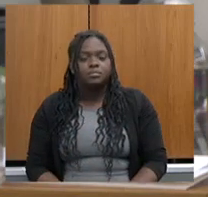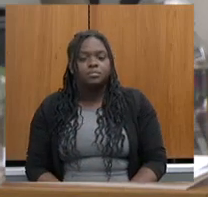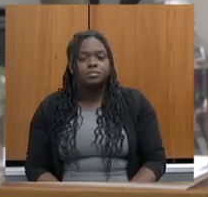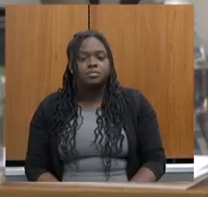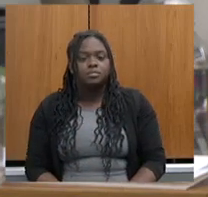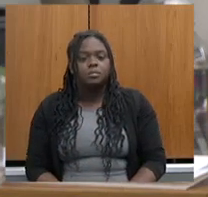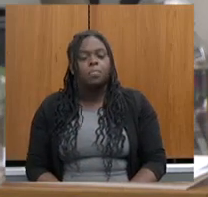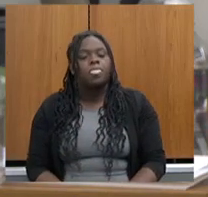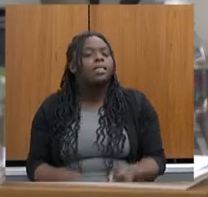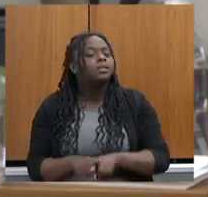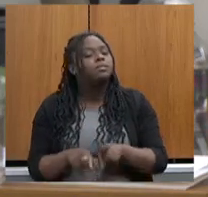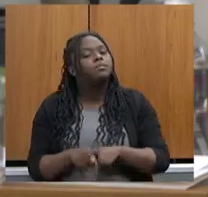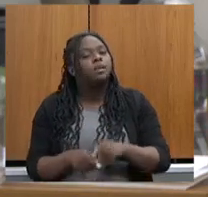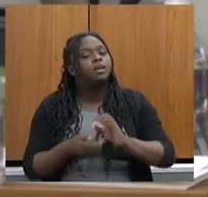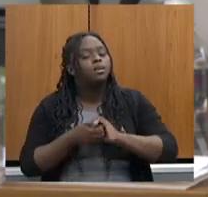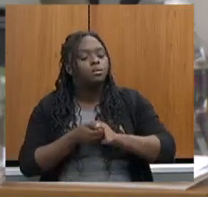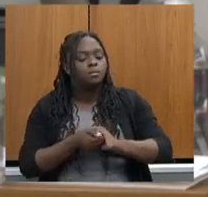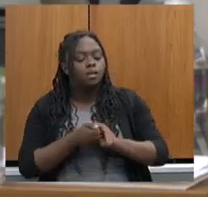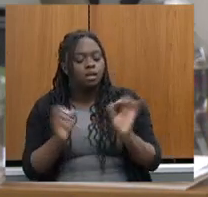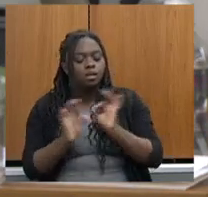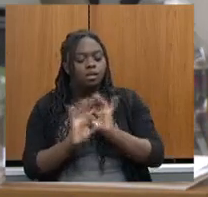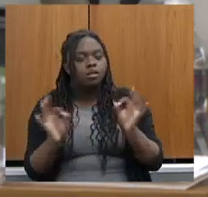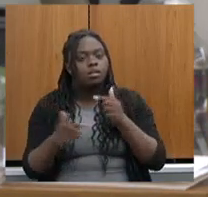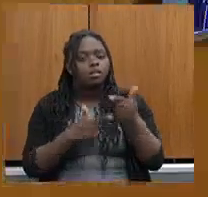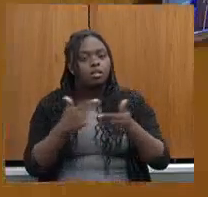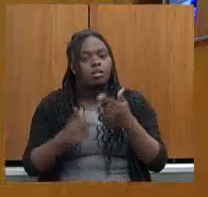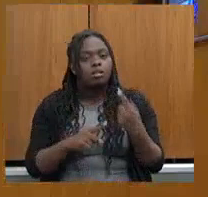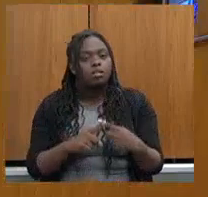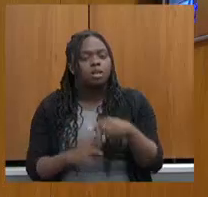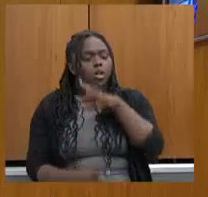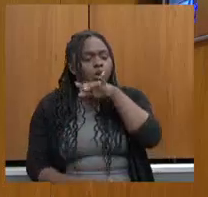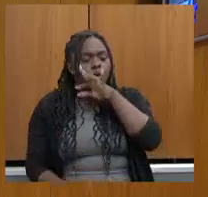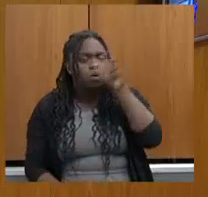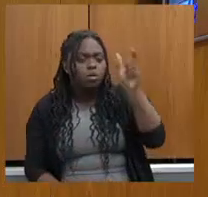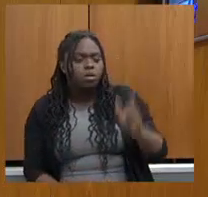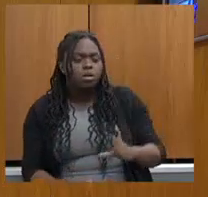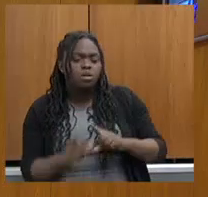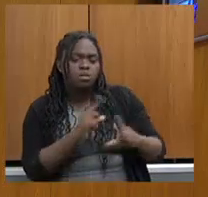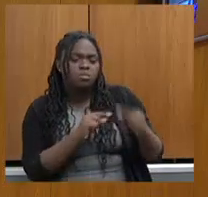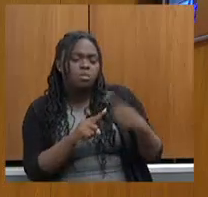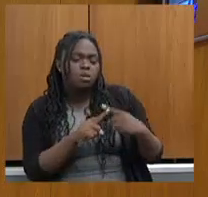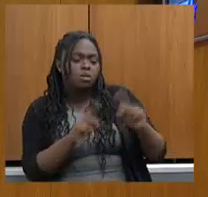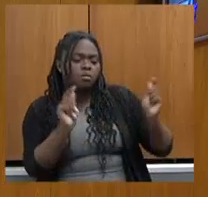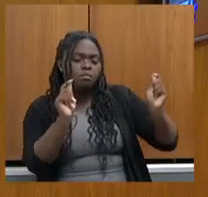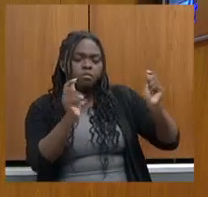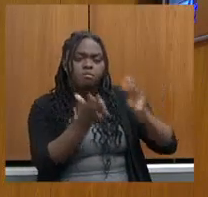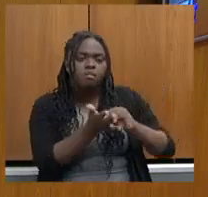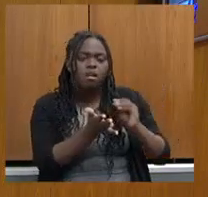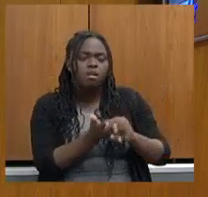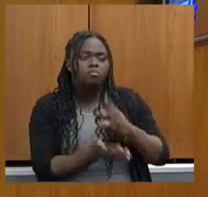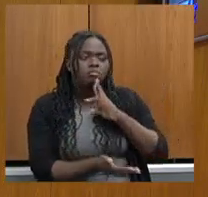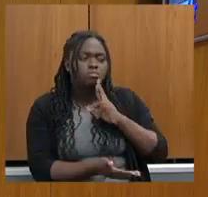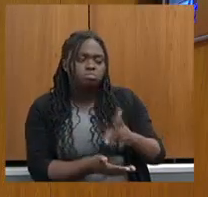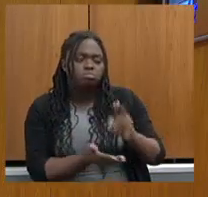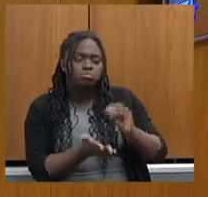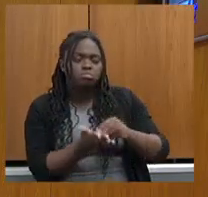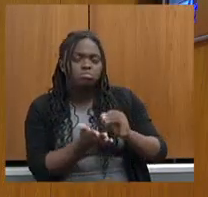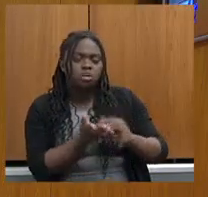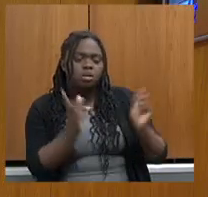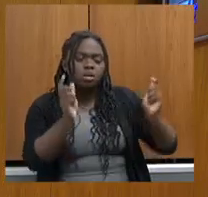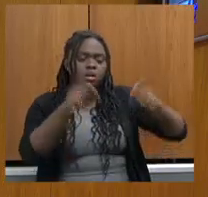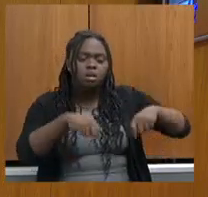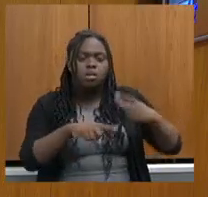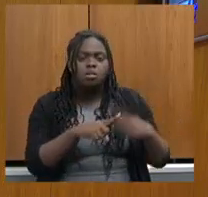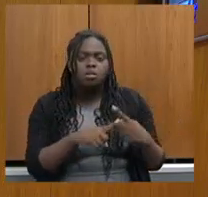cumprimentar o teu brilhante trabalho porque o dura quando a pessoa sai por falta de capacidade falta de resultado porque